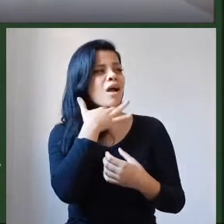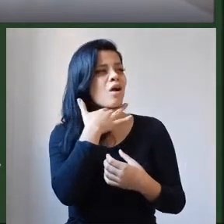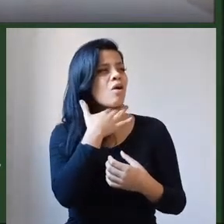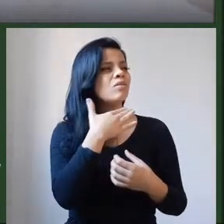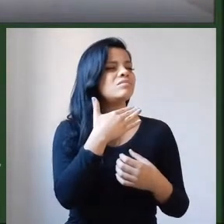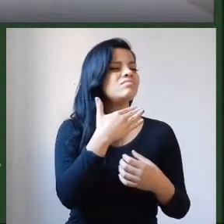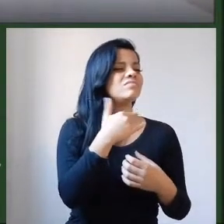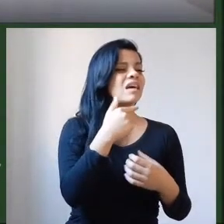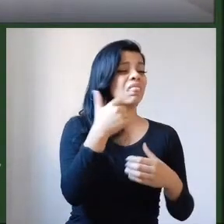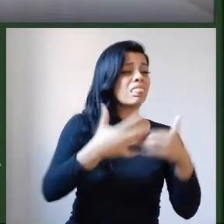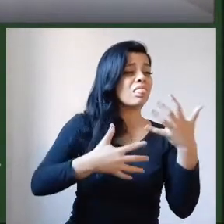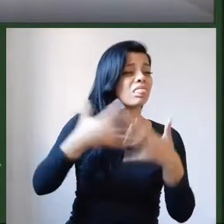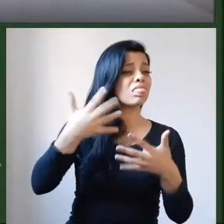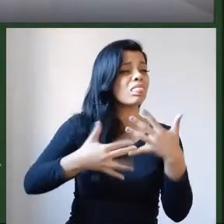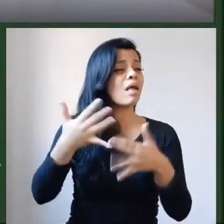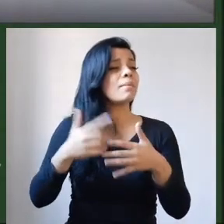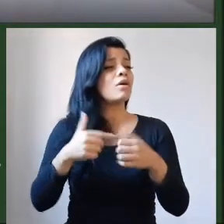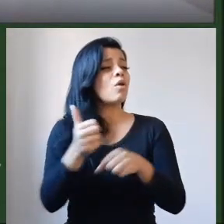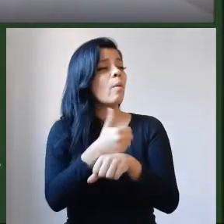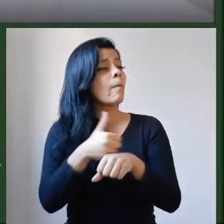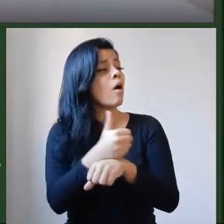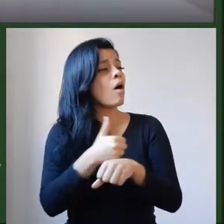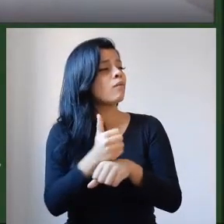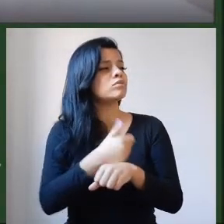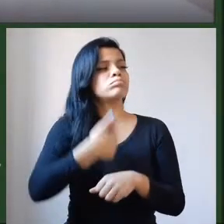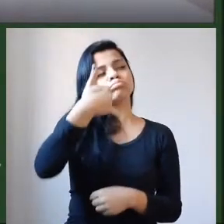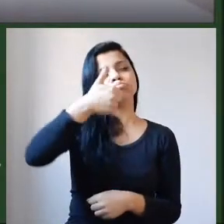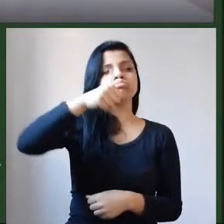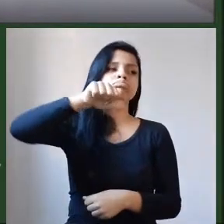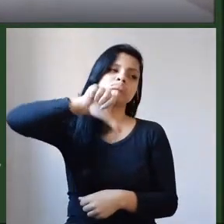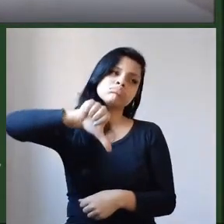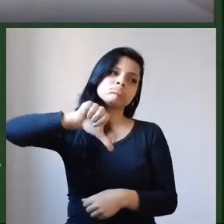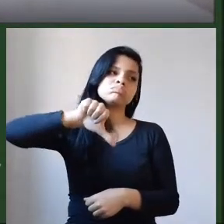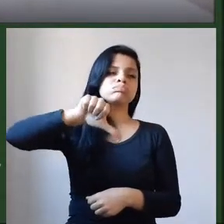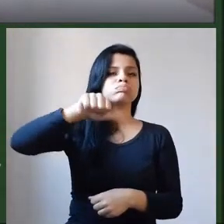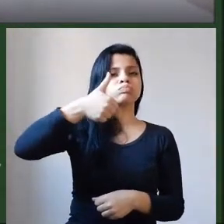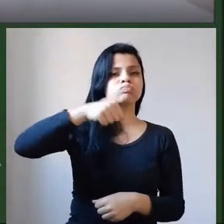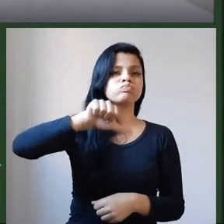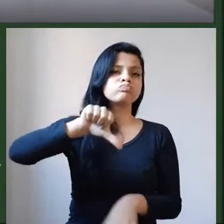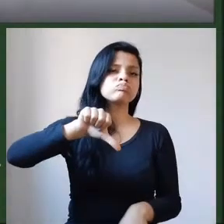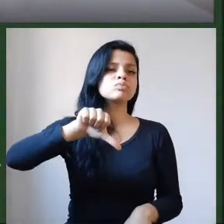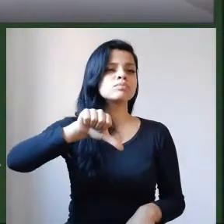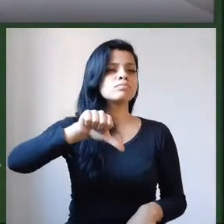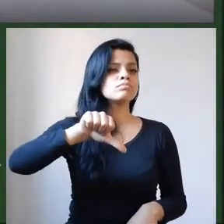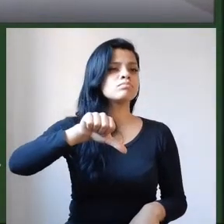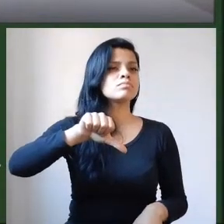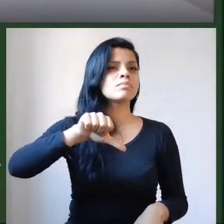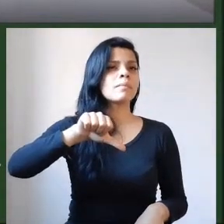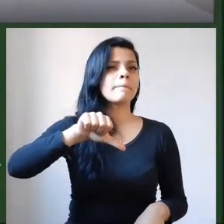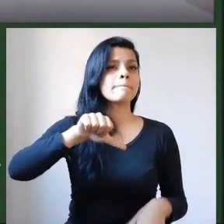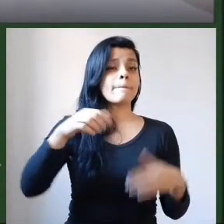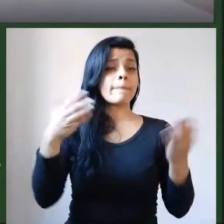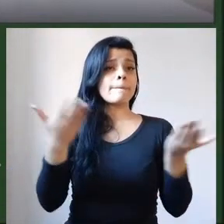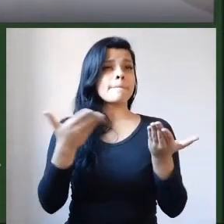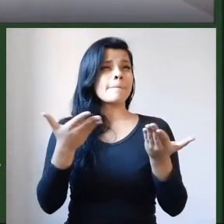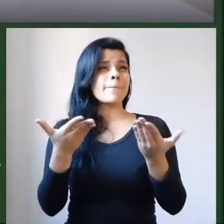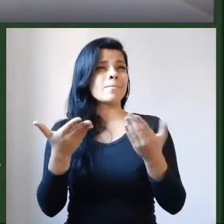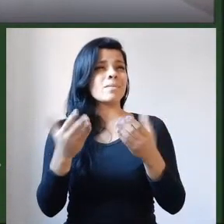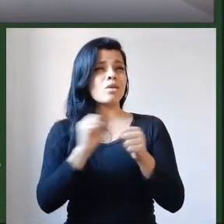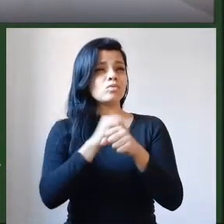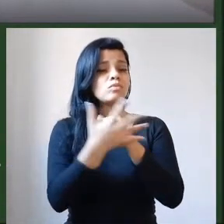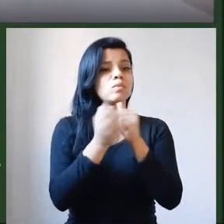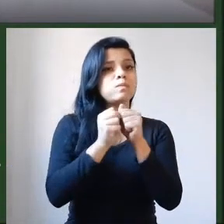ou negativamente, considerando que foi um momento de pandemia mundial em que a mídia estava a todo